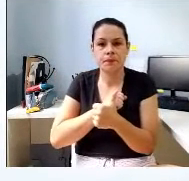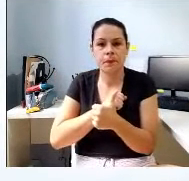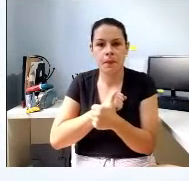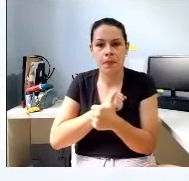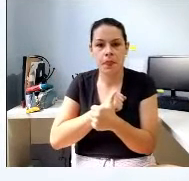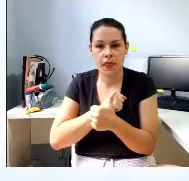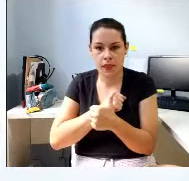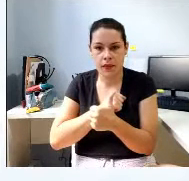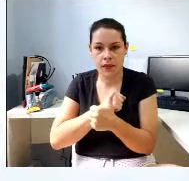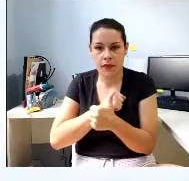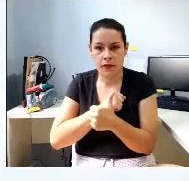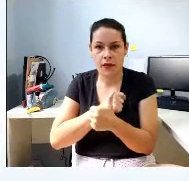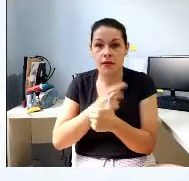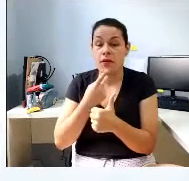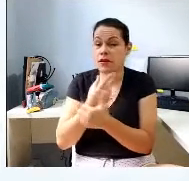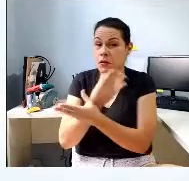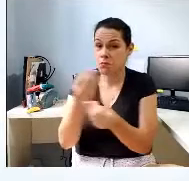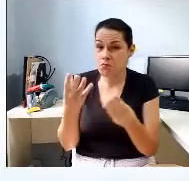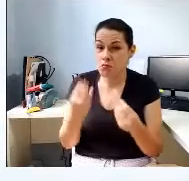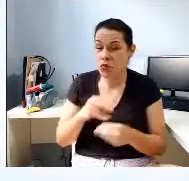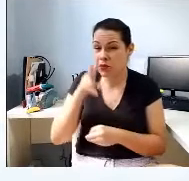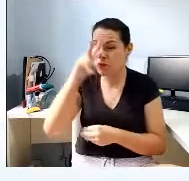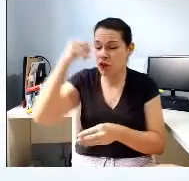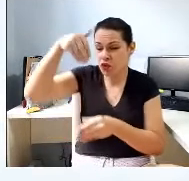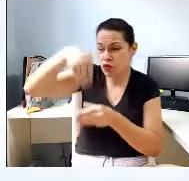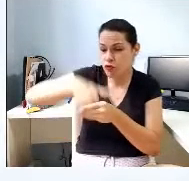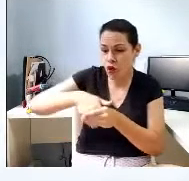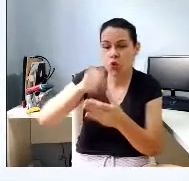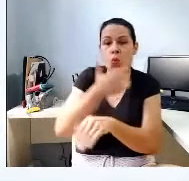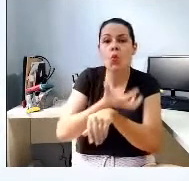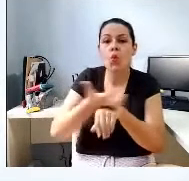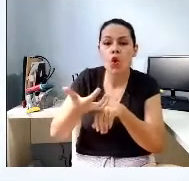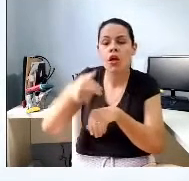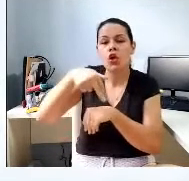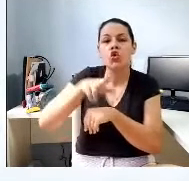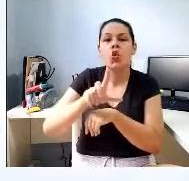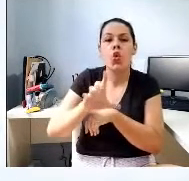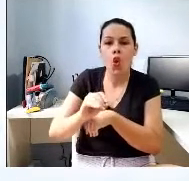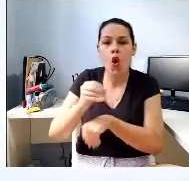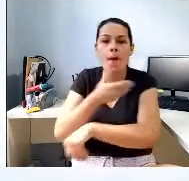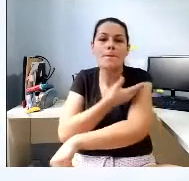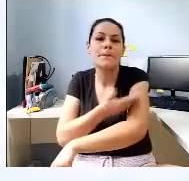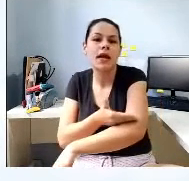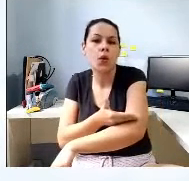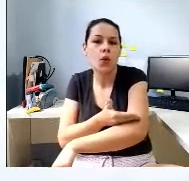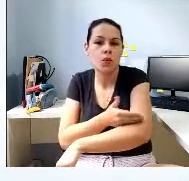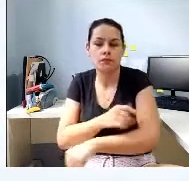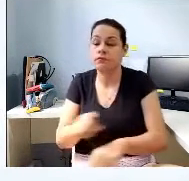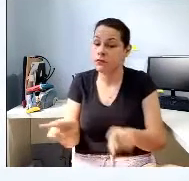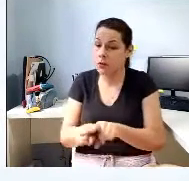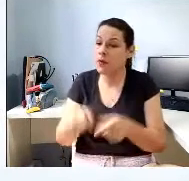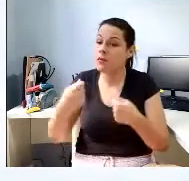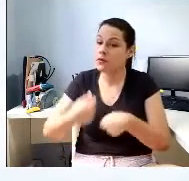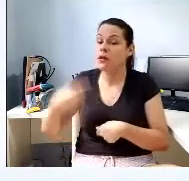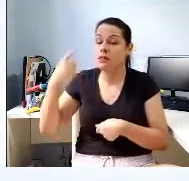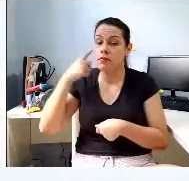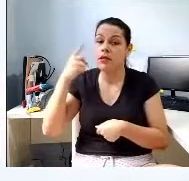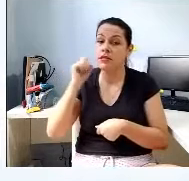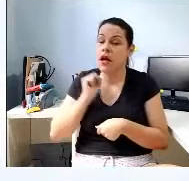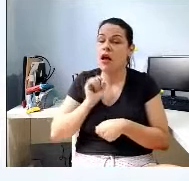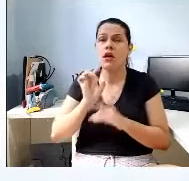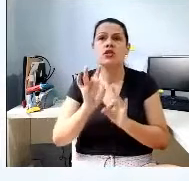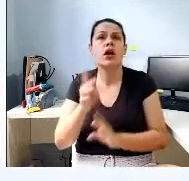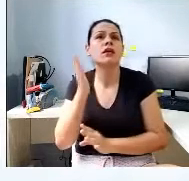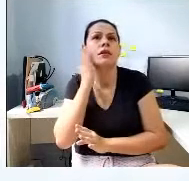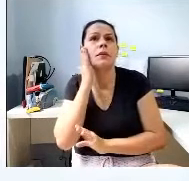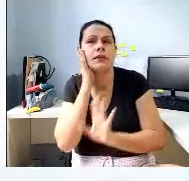abstenção nulo e branco muito forte, decorrente da pandemia, porém tem que ser levada em conta. É só pensar o